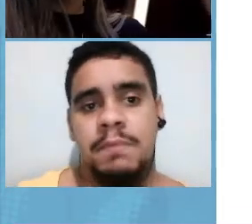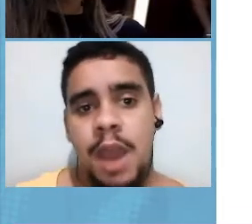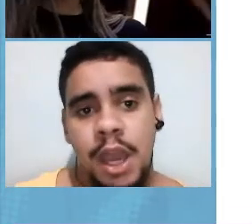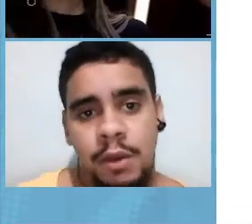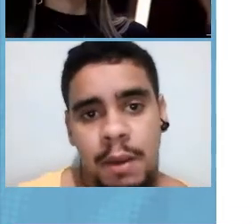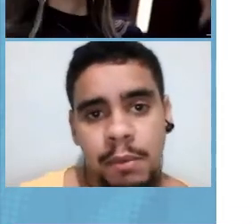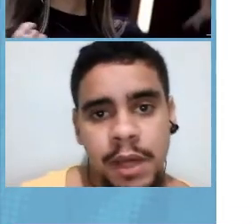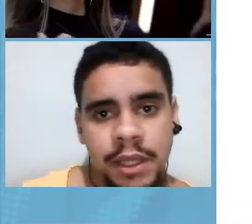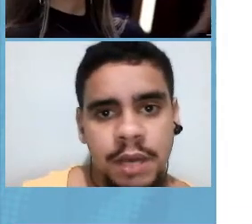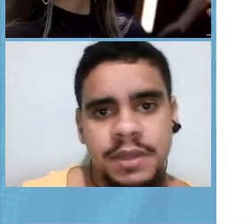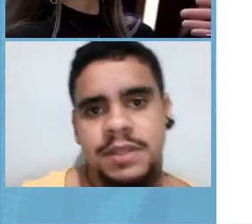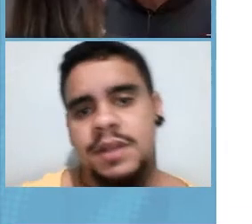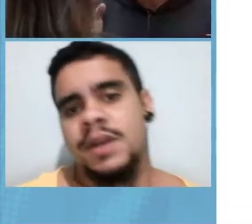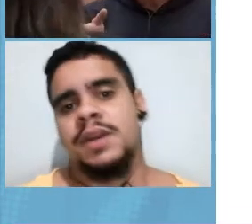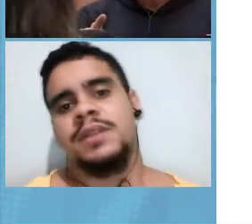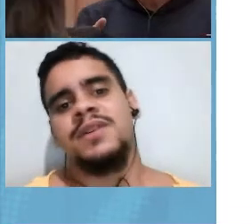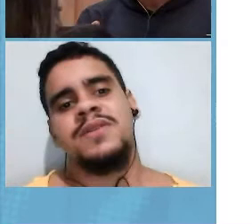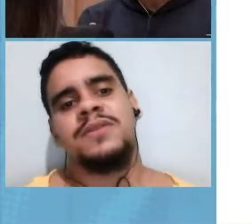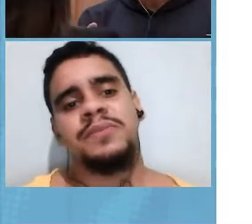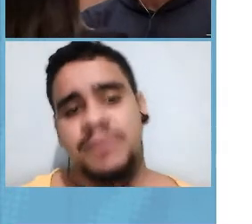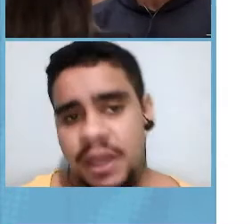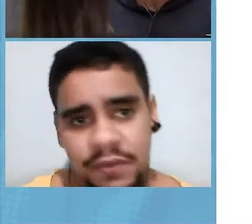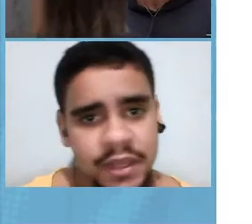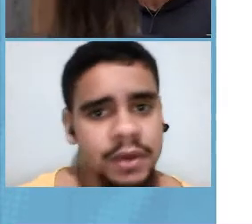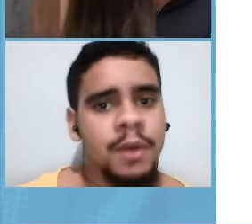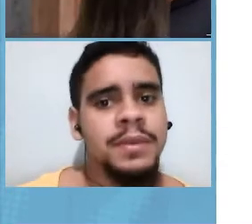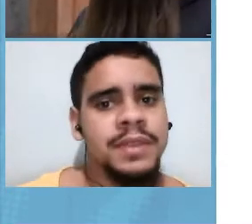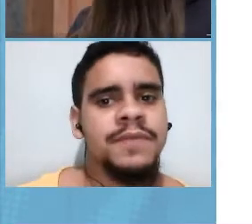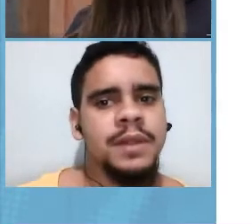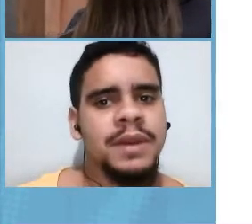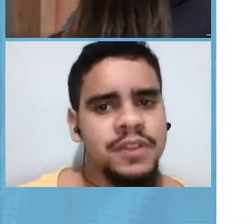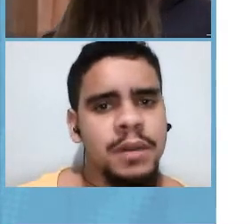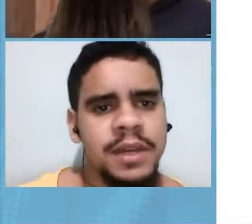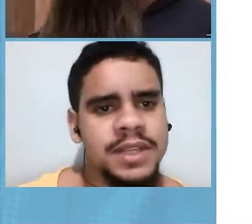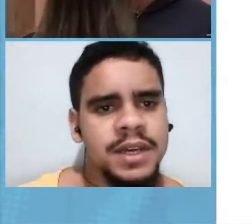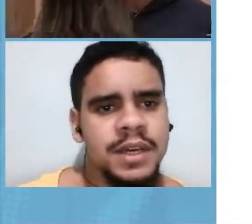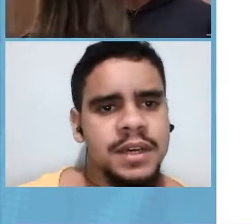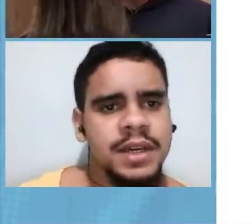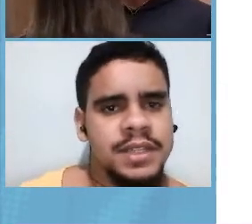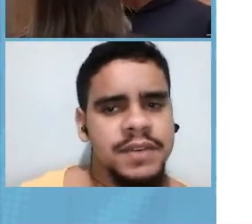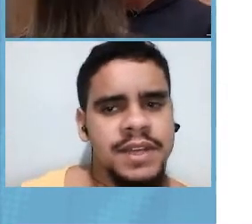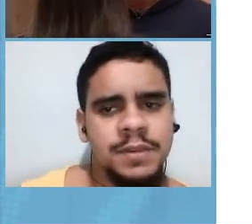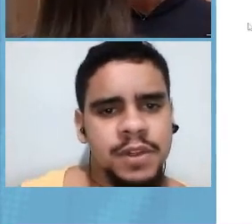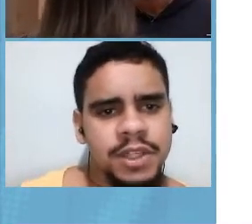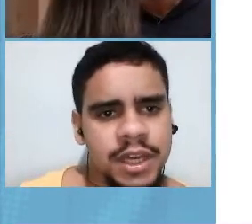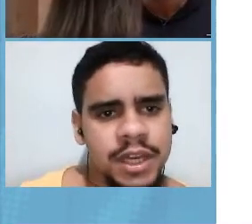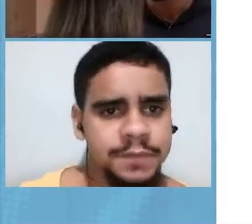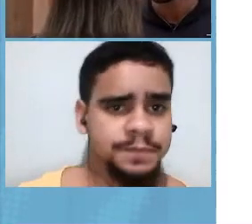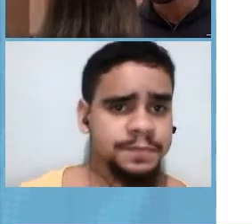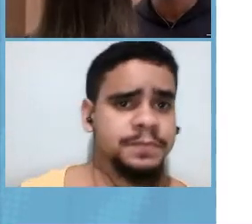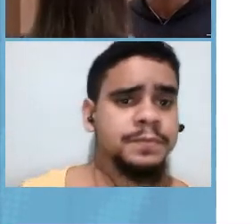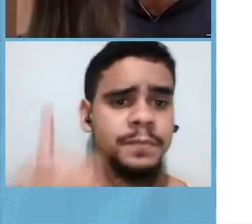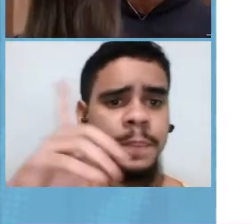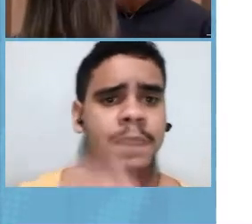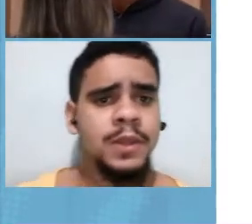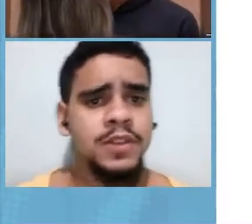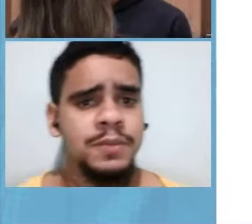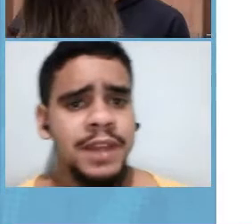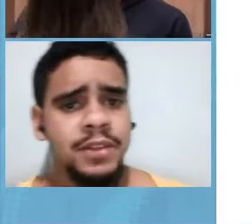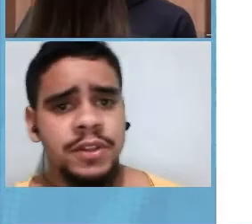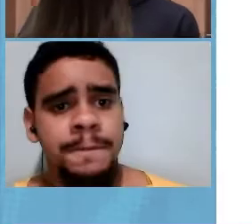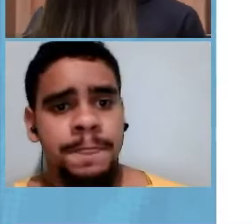uma bobleia da cabeça. Então, enfim, tem falando mais sobre essa avaliação psicológica aí, Nicolas? Nossos